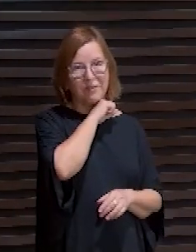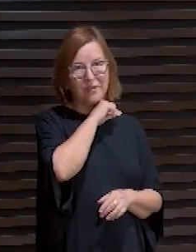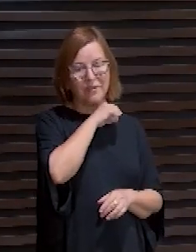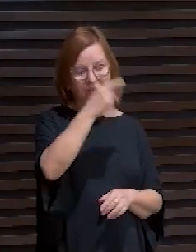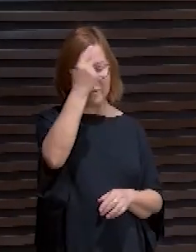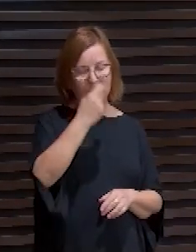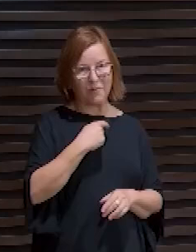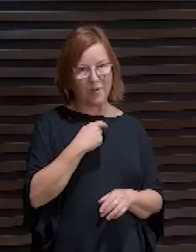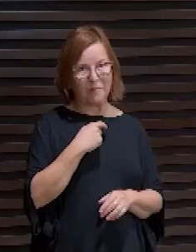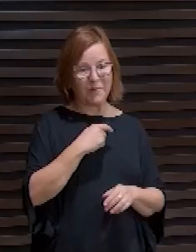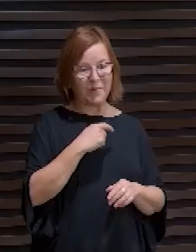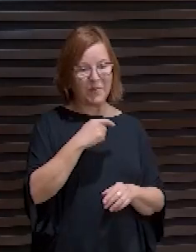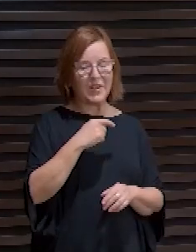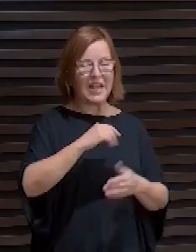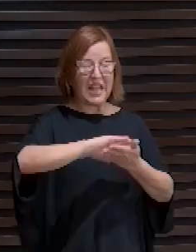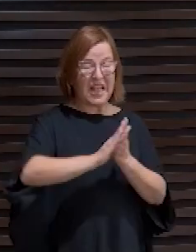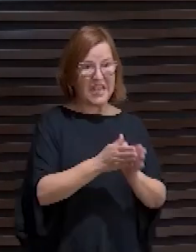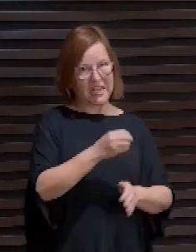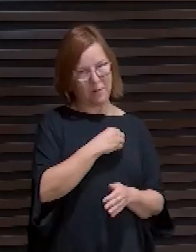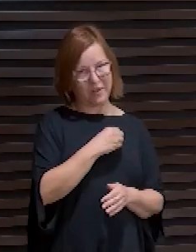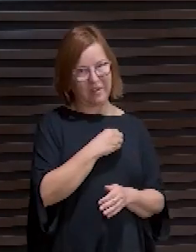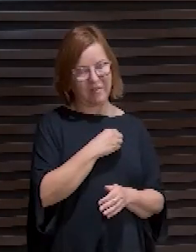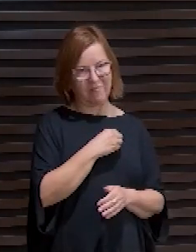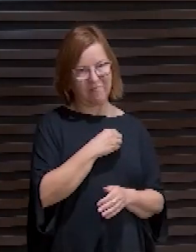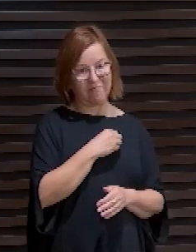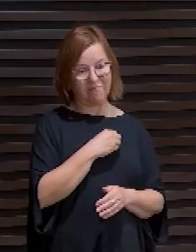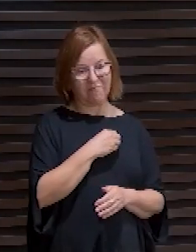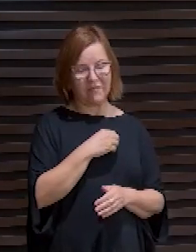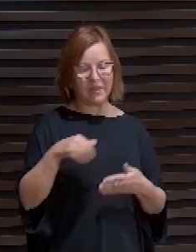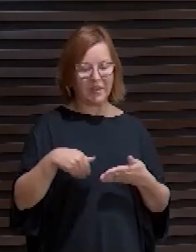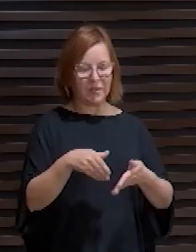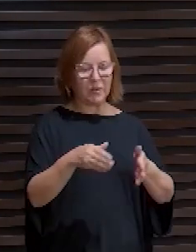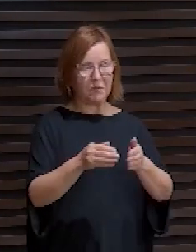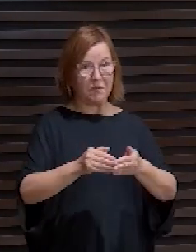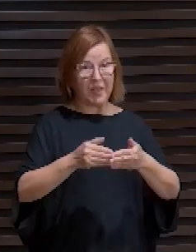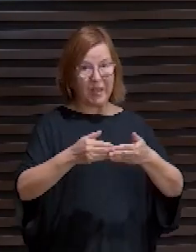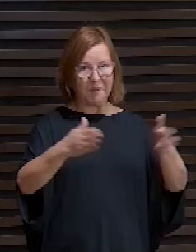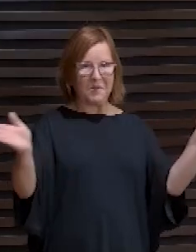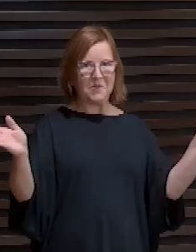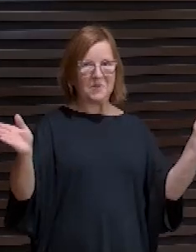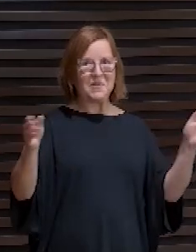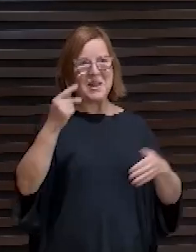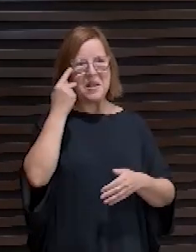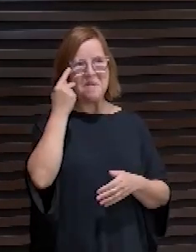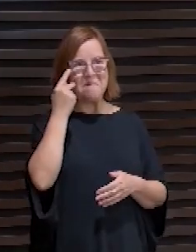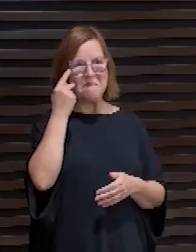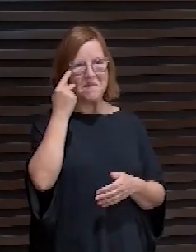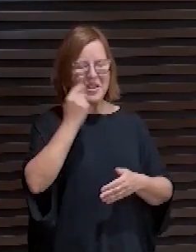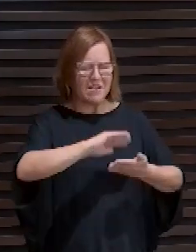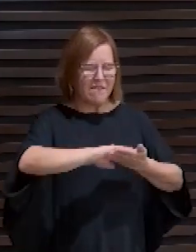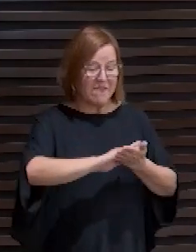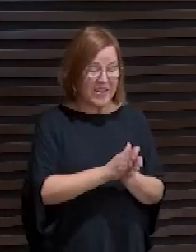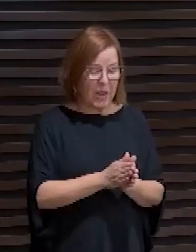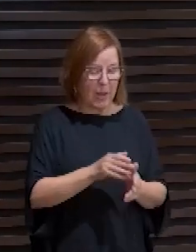o caminho quando ofereceu uma vez para sempre para tirar os pecados de